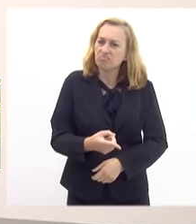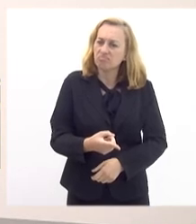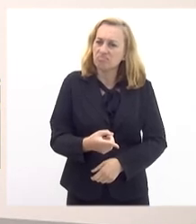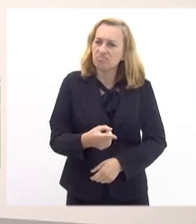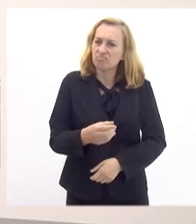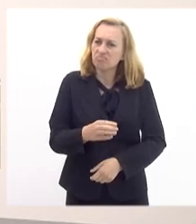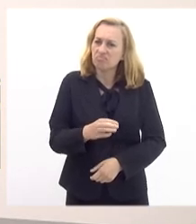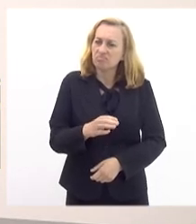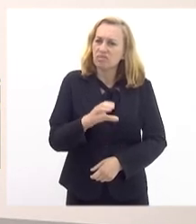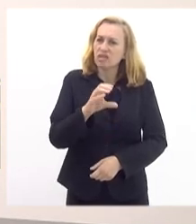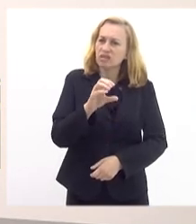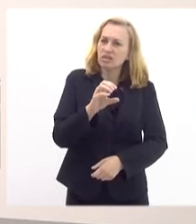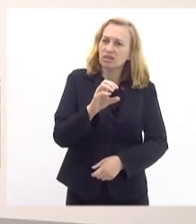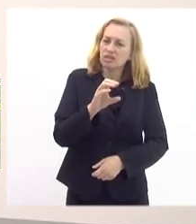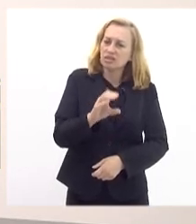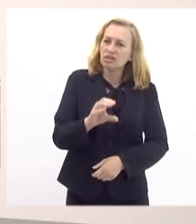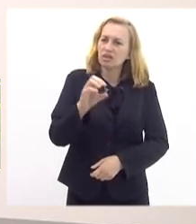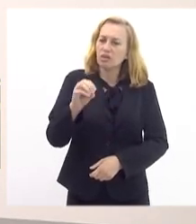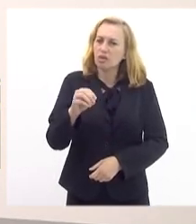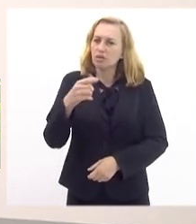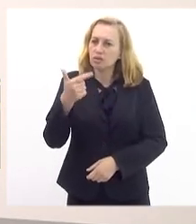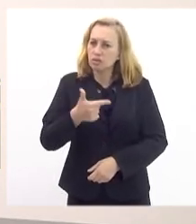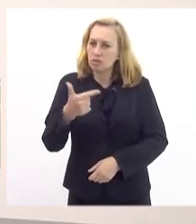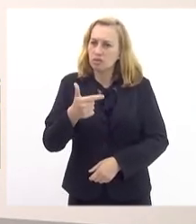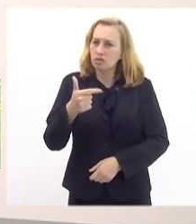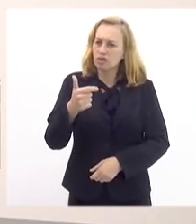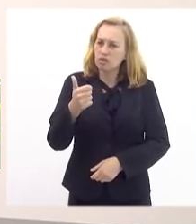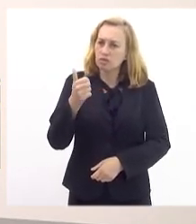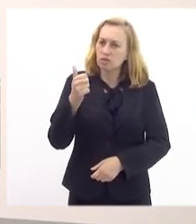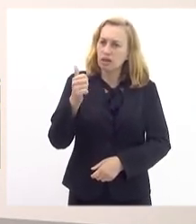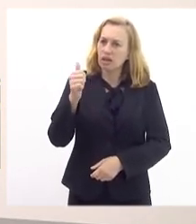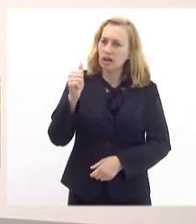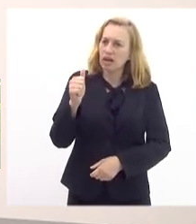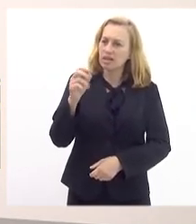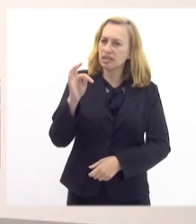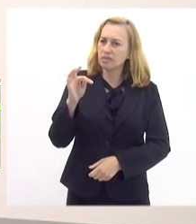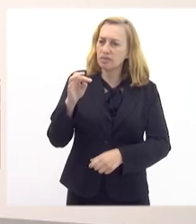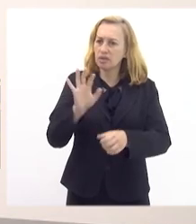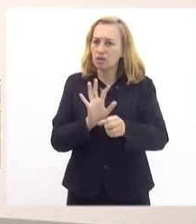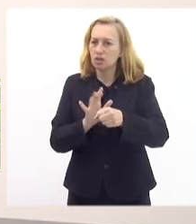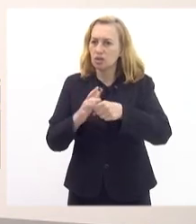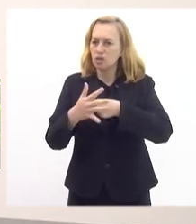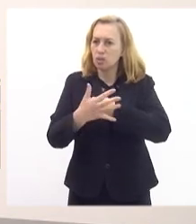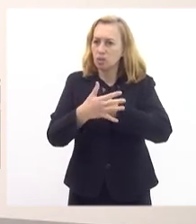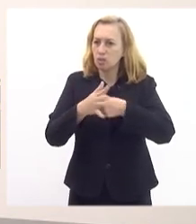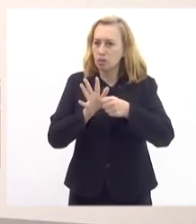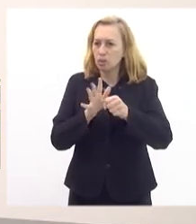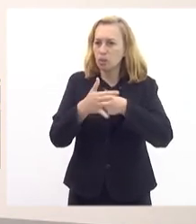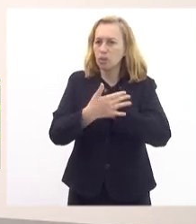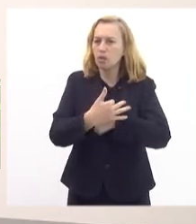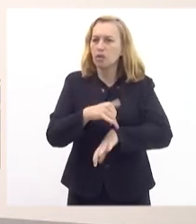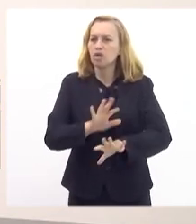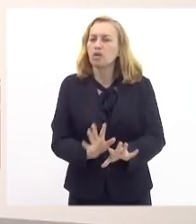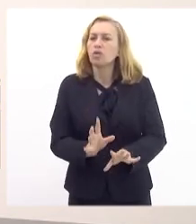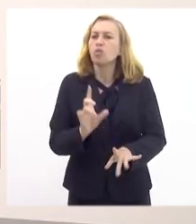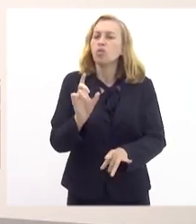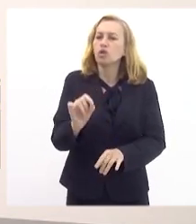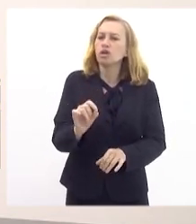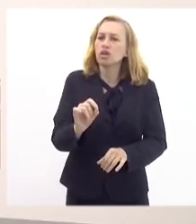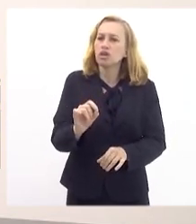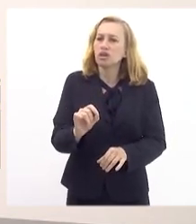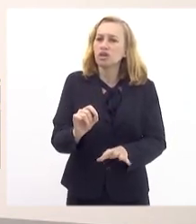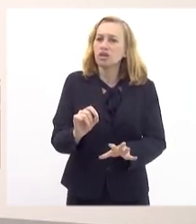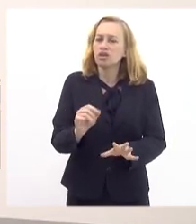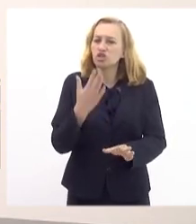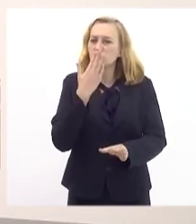carbono de CO2 equivalente emitidos na atmosfera CO2 equivalente é o que que vale de emissão de